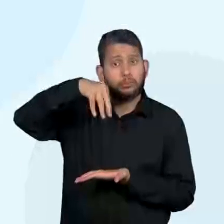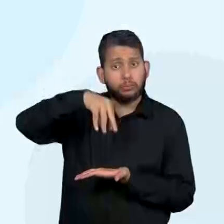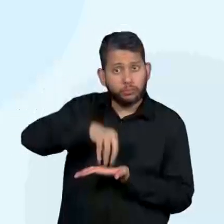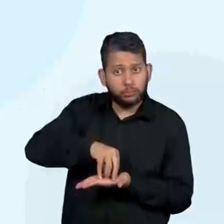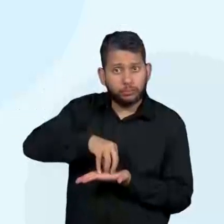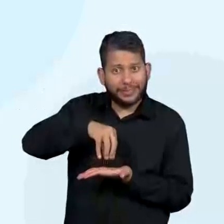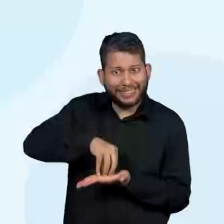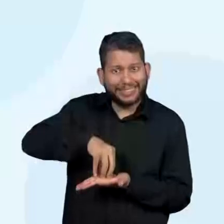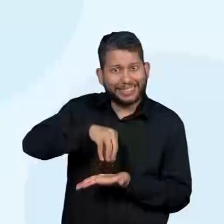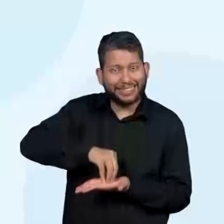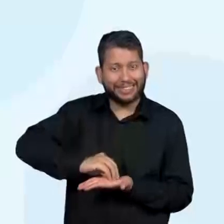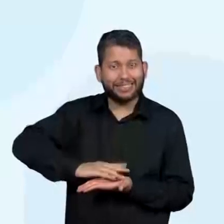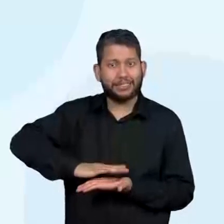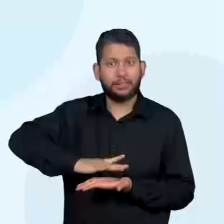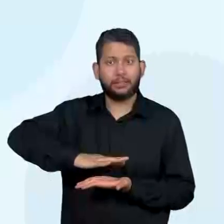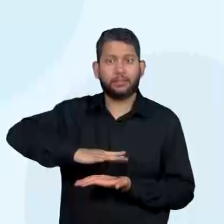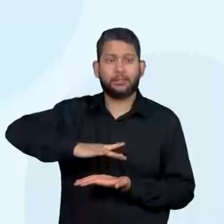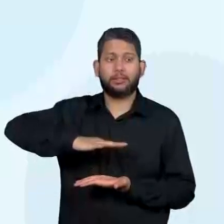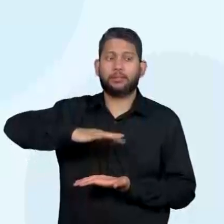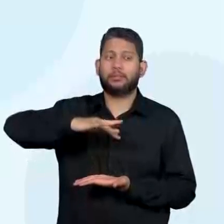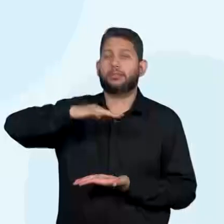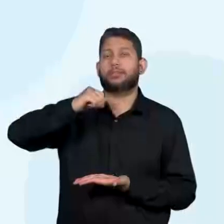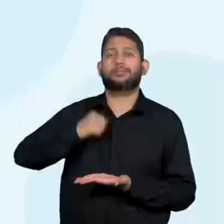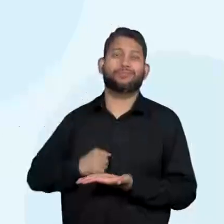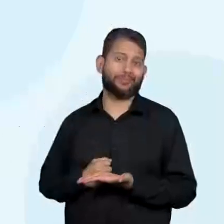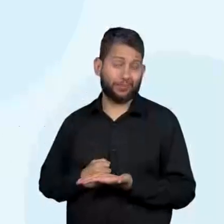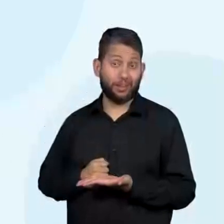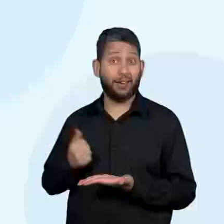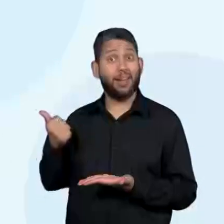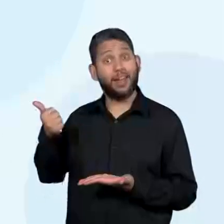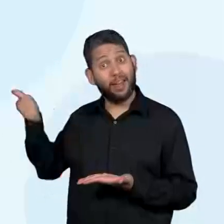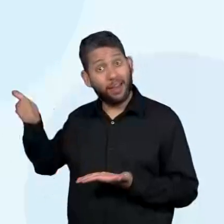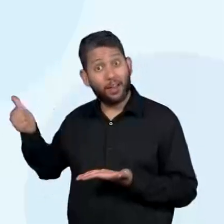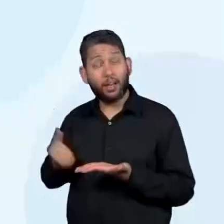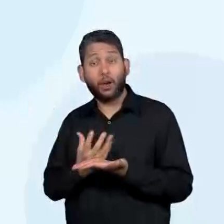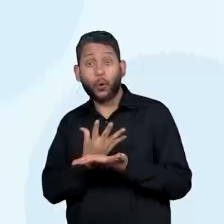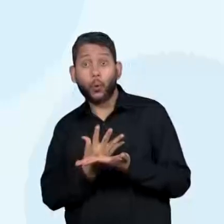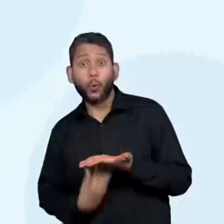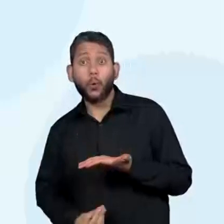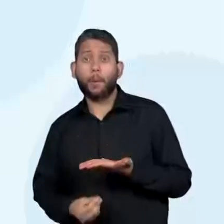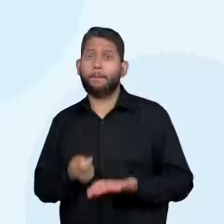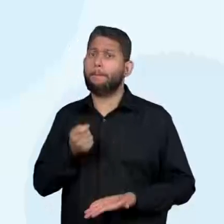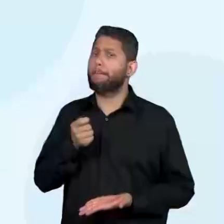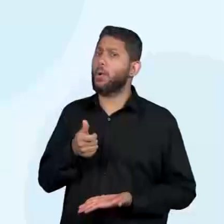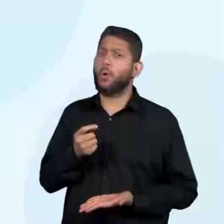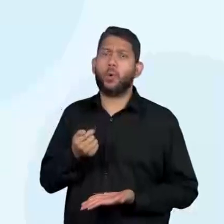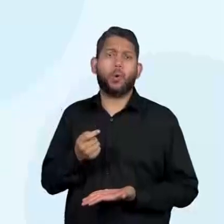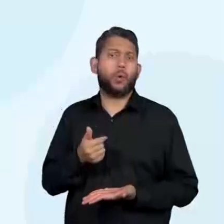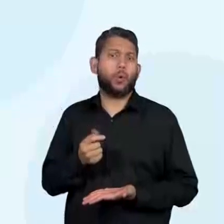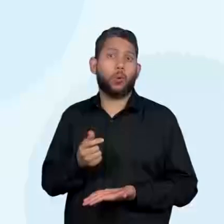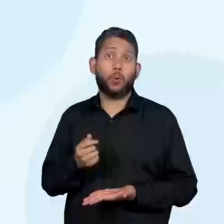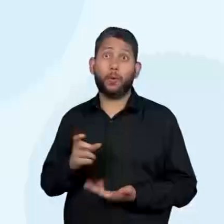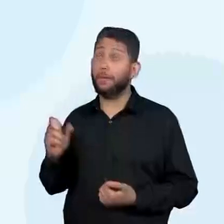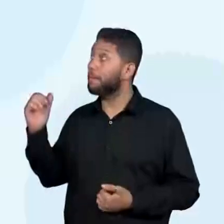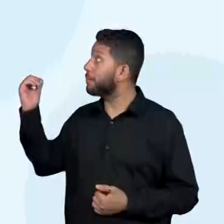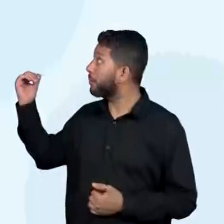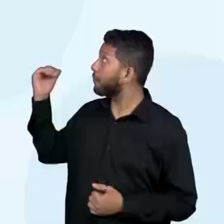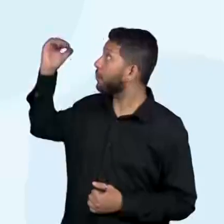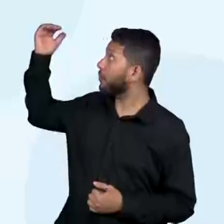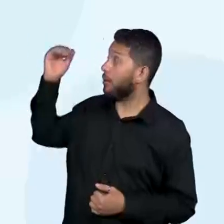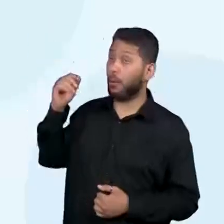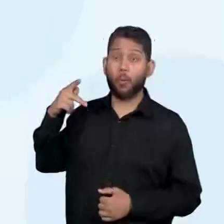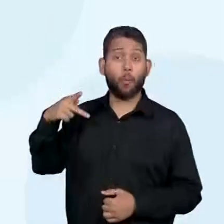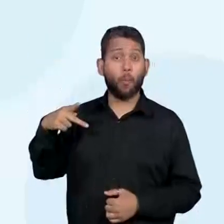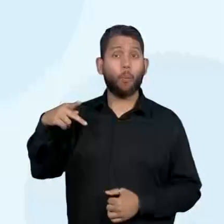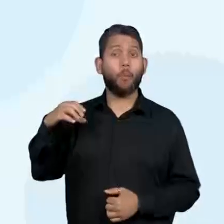aí? Será que dá para tornar um solo poroso ele compactado? Ah, se utilizarmos aí de alguns artifícios,